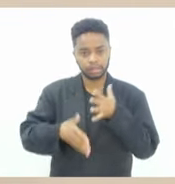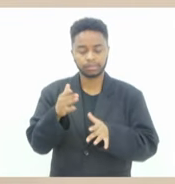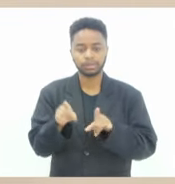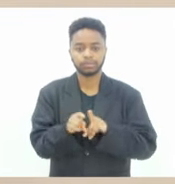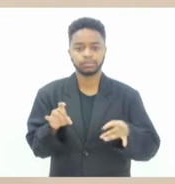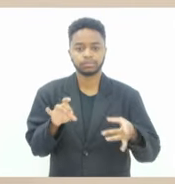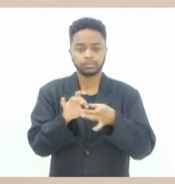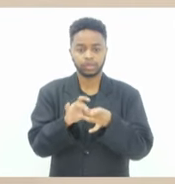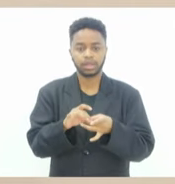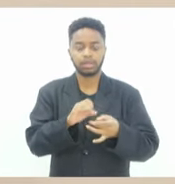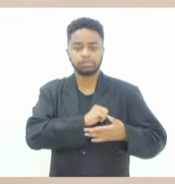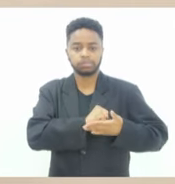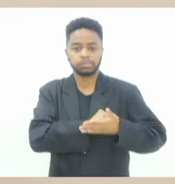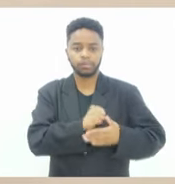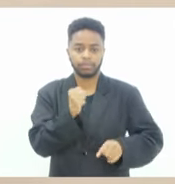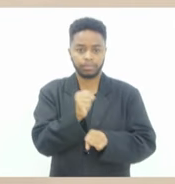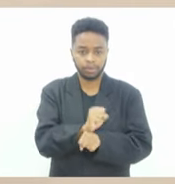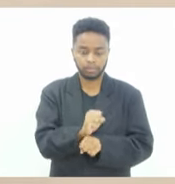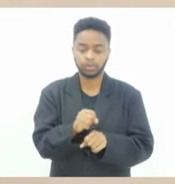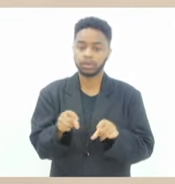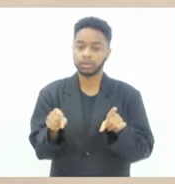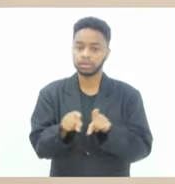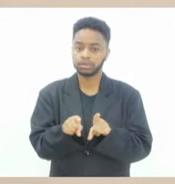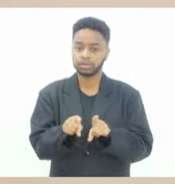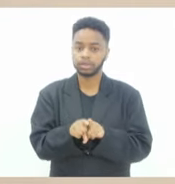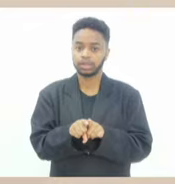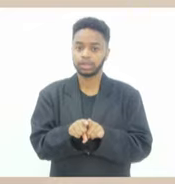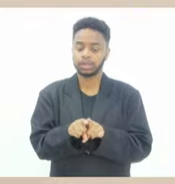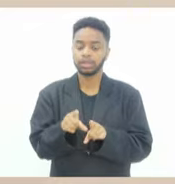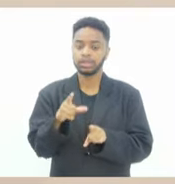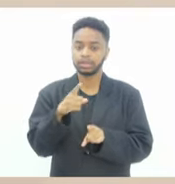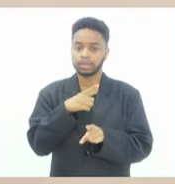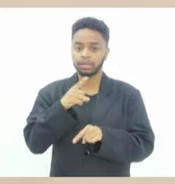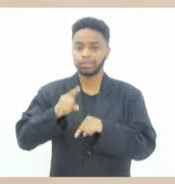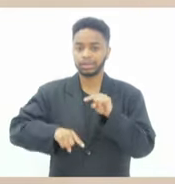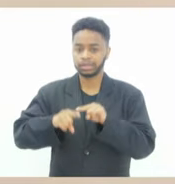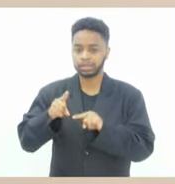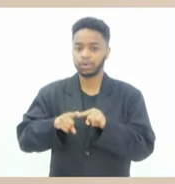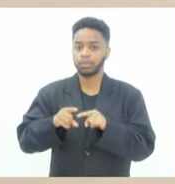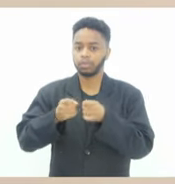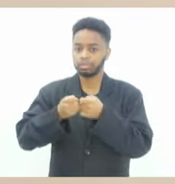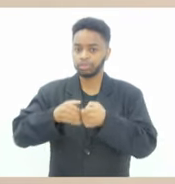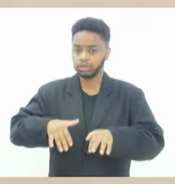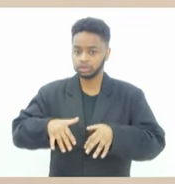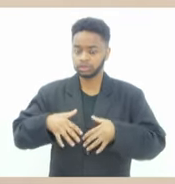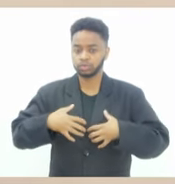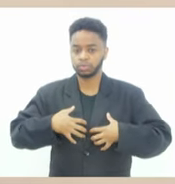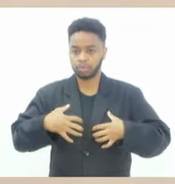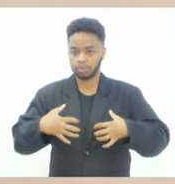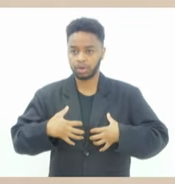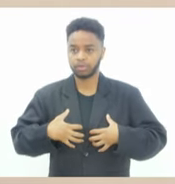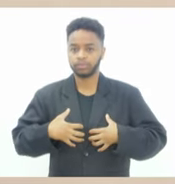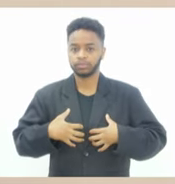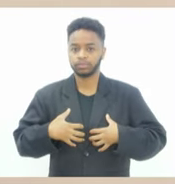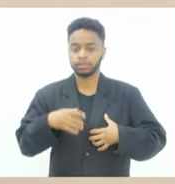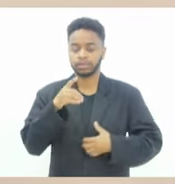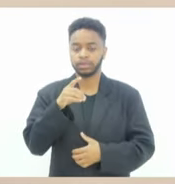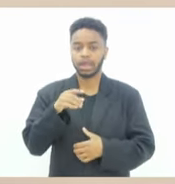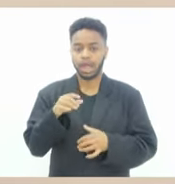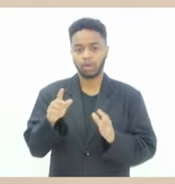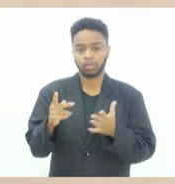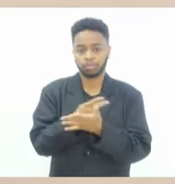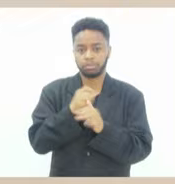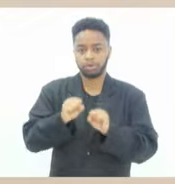angina e infarto. Tem substâncias oxidantes que predispõem ao enfisema pulmonar, DPOC,